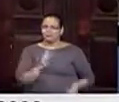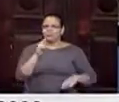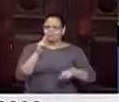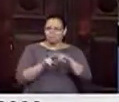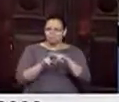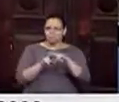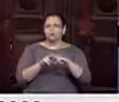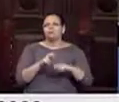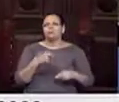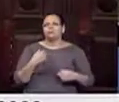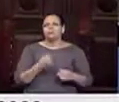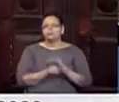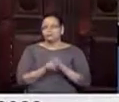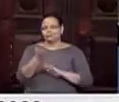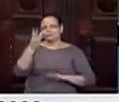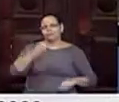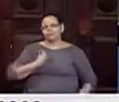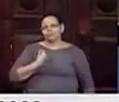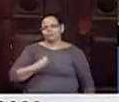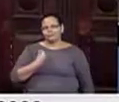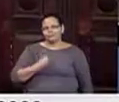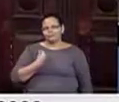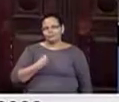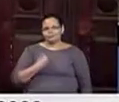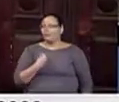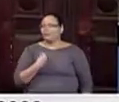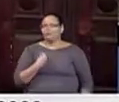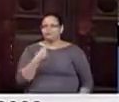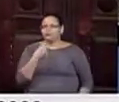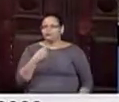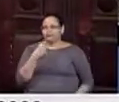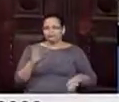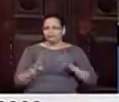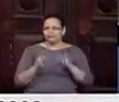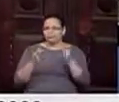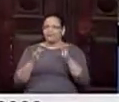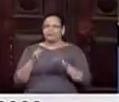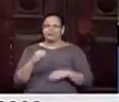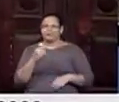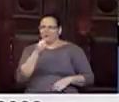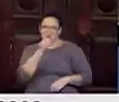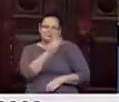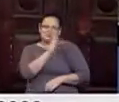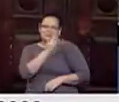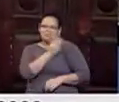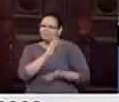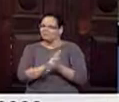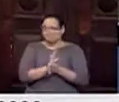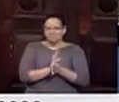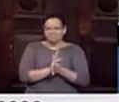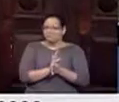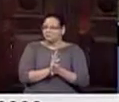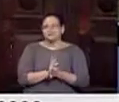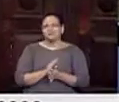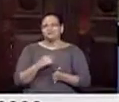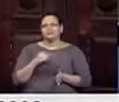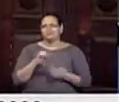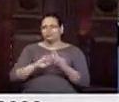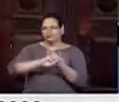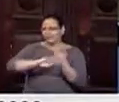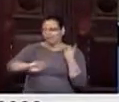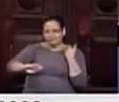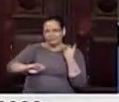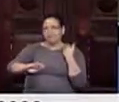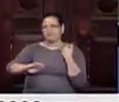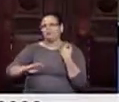vítimas milhares de vidas e não pode ser tratado com preconceito não pode ser tratado com distanciamento não